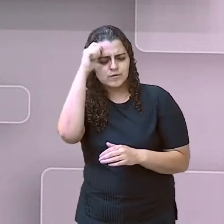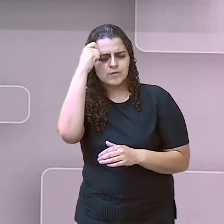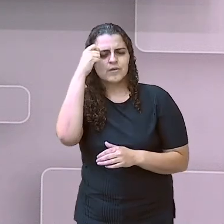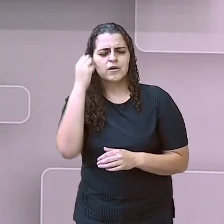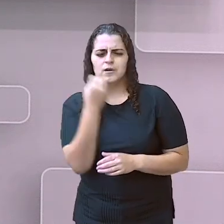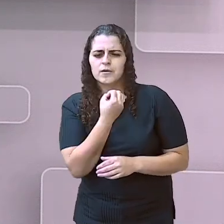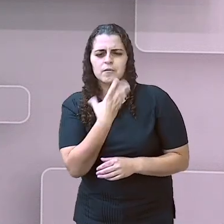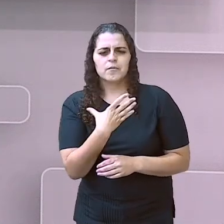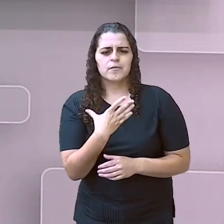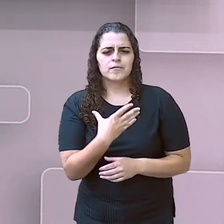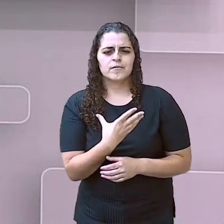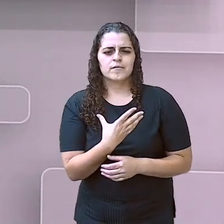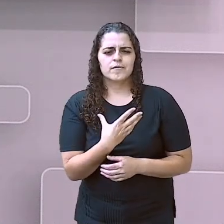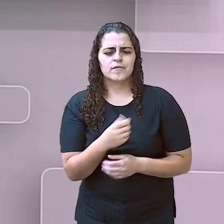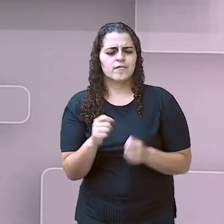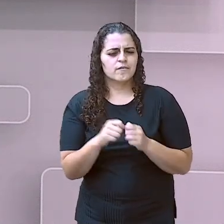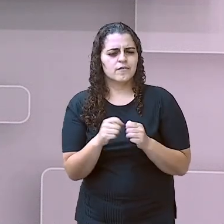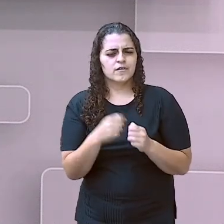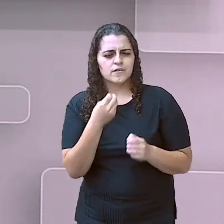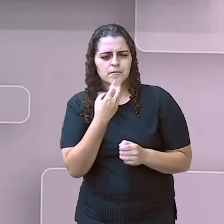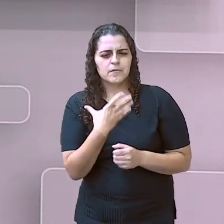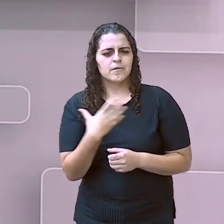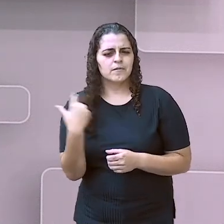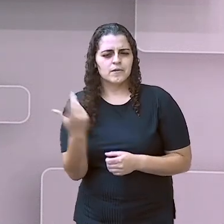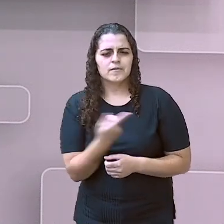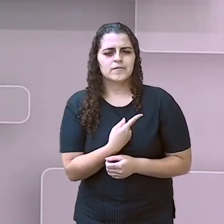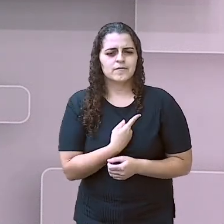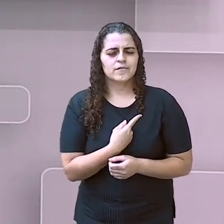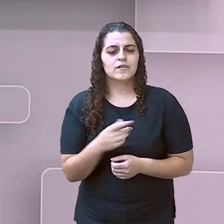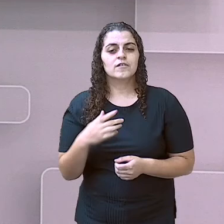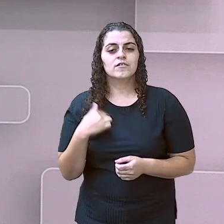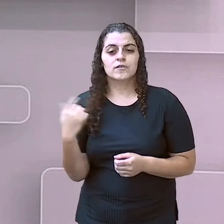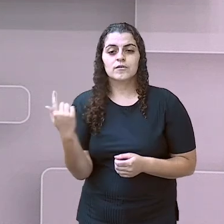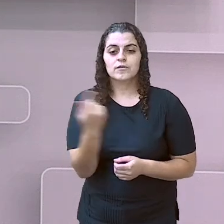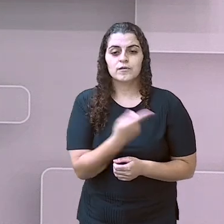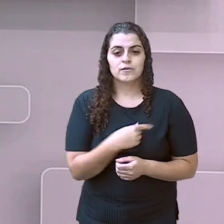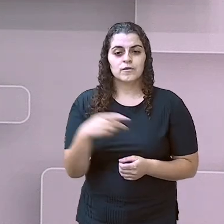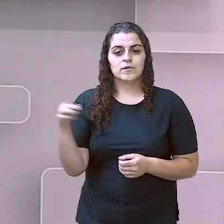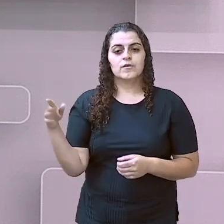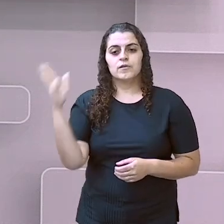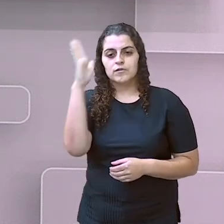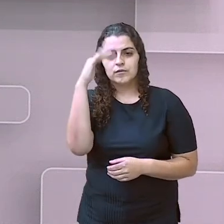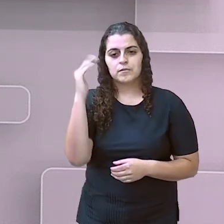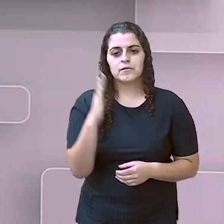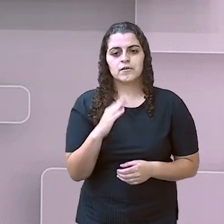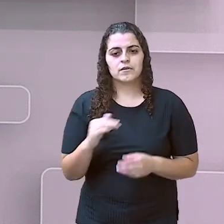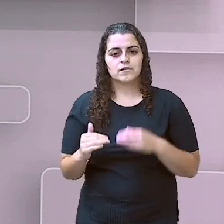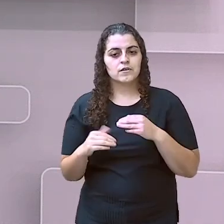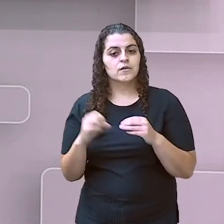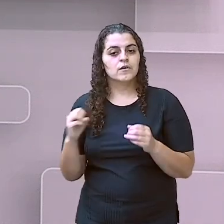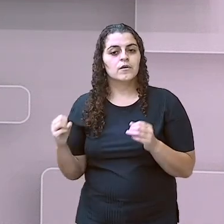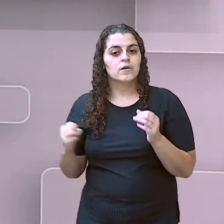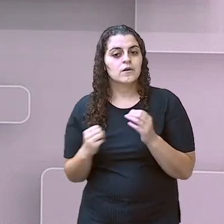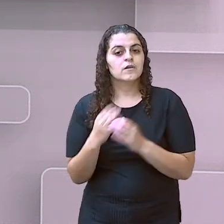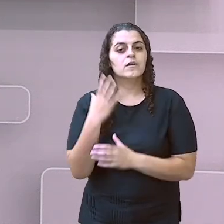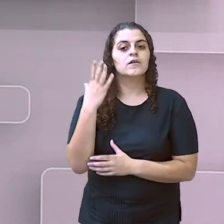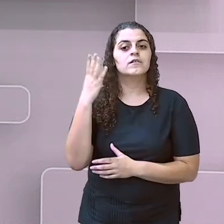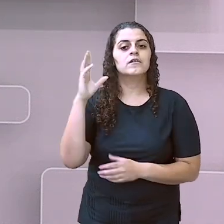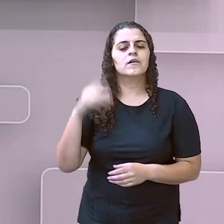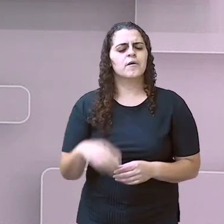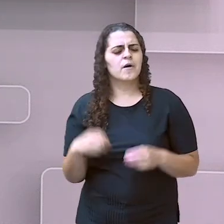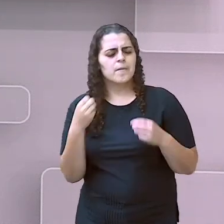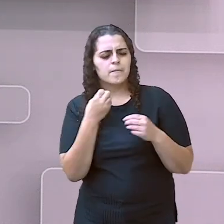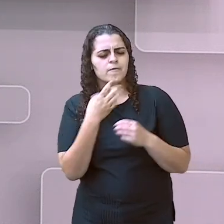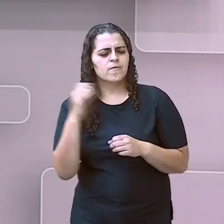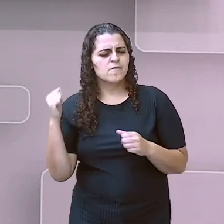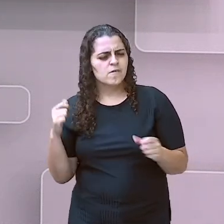é bom, fez bem para nós. E se o nosso país cresceu e é o que ele é hoje, é graças